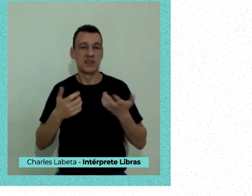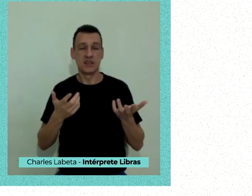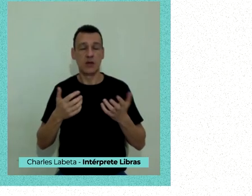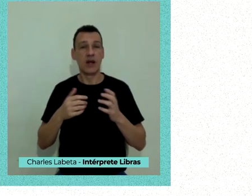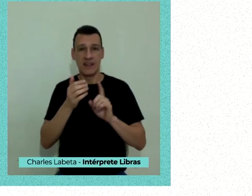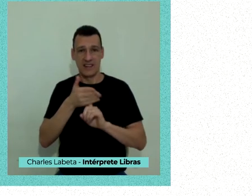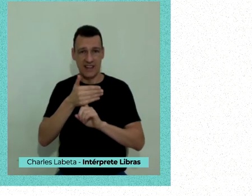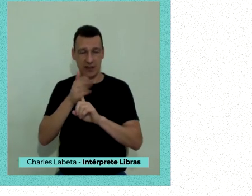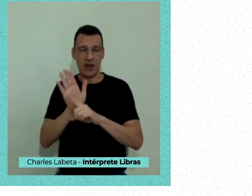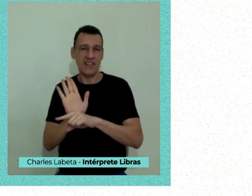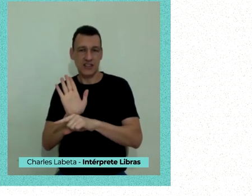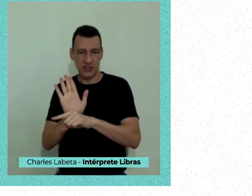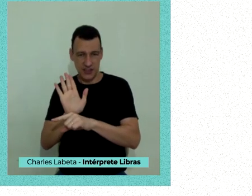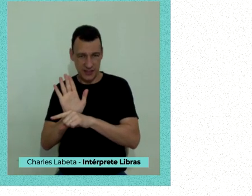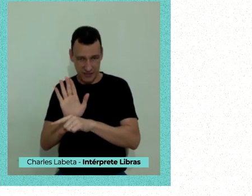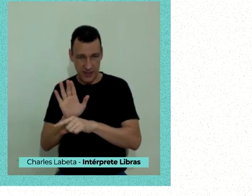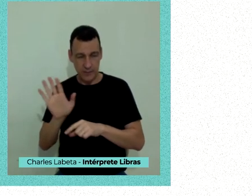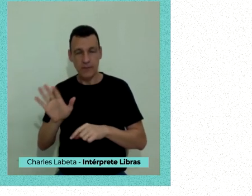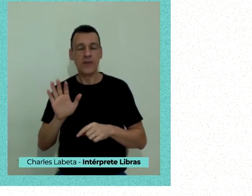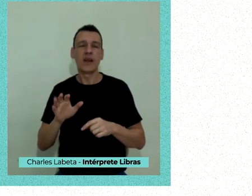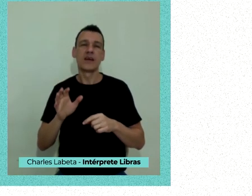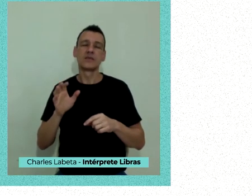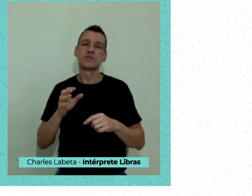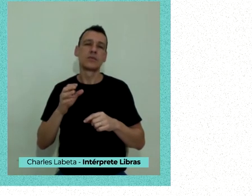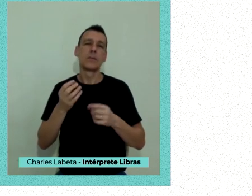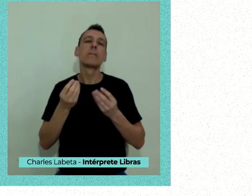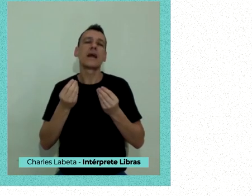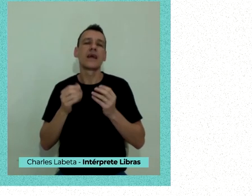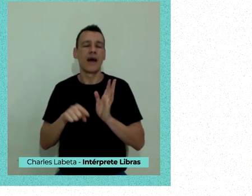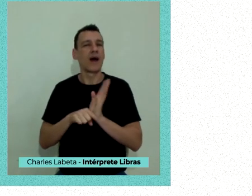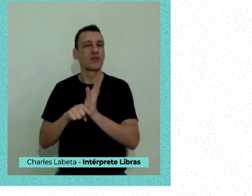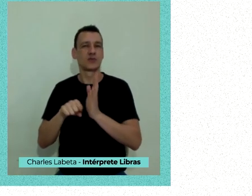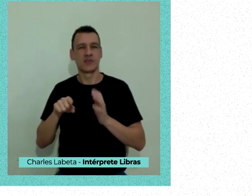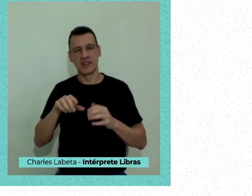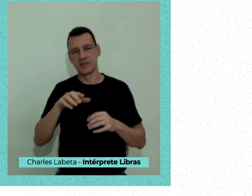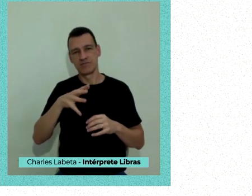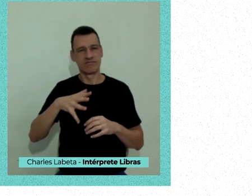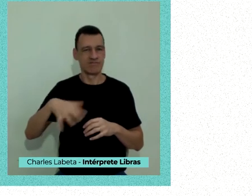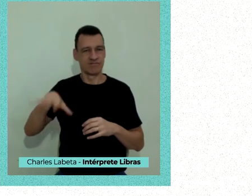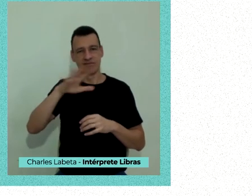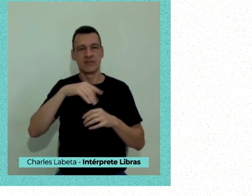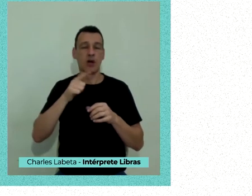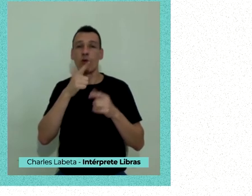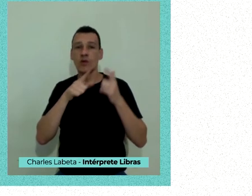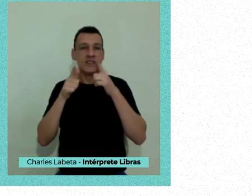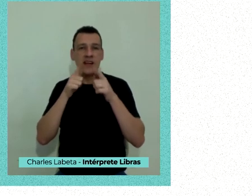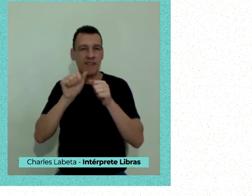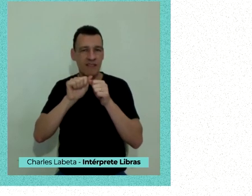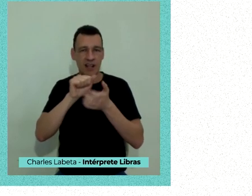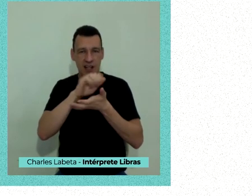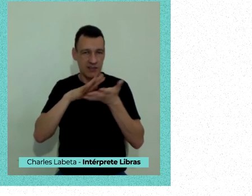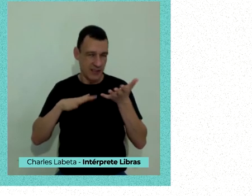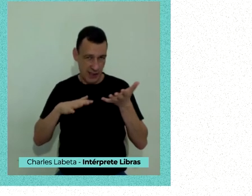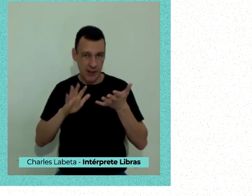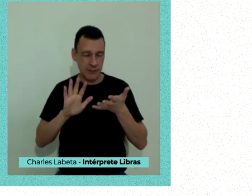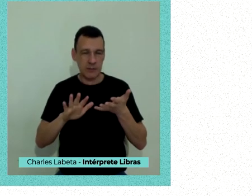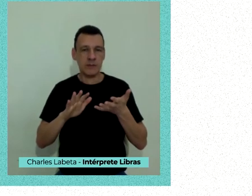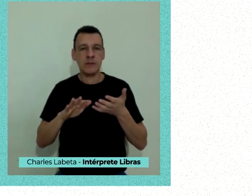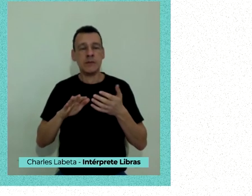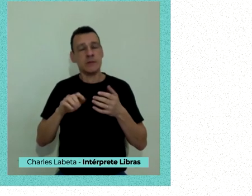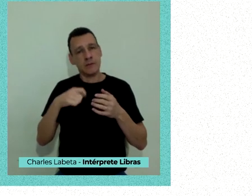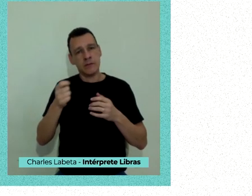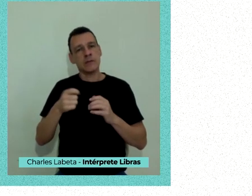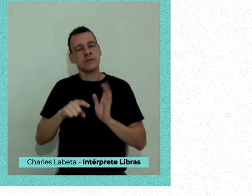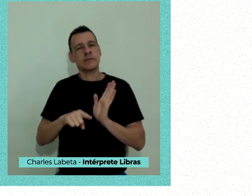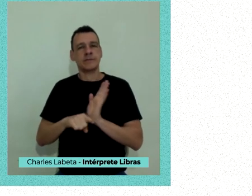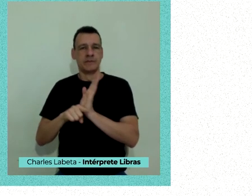que se aplica para favorecer o desempenho de atividades para crianças com deficiência, ela vem apoiar.